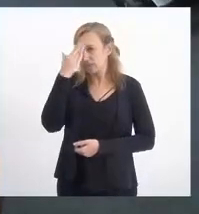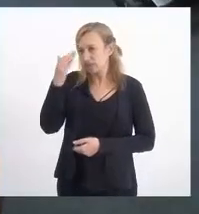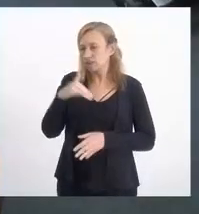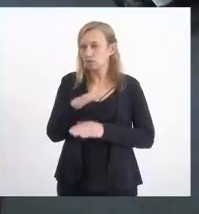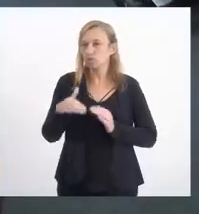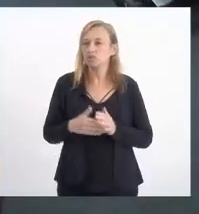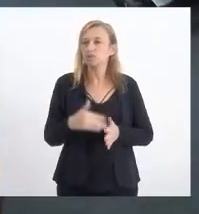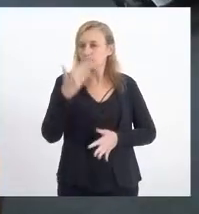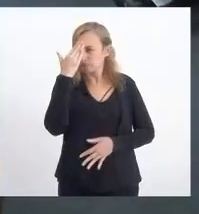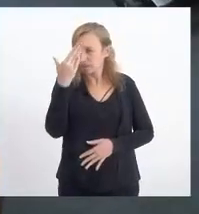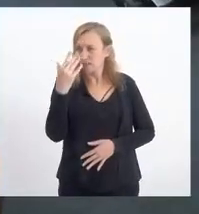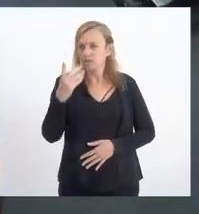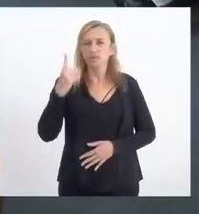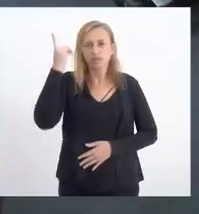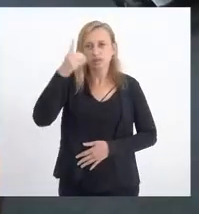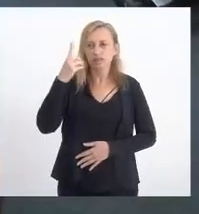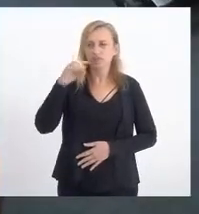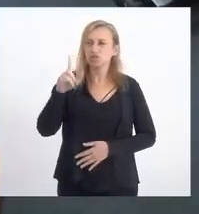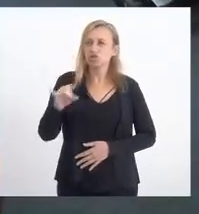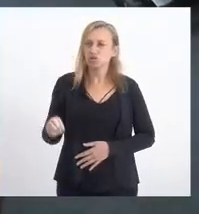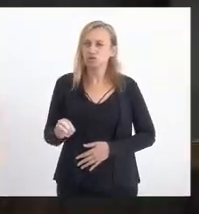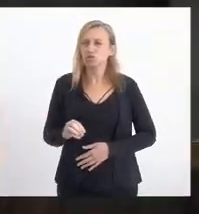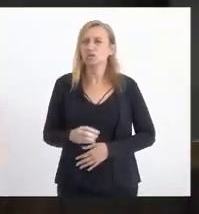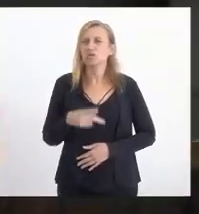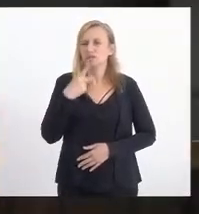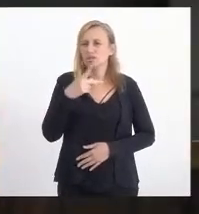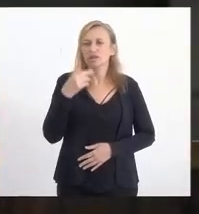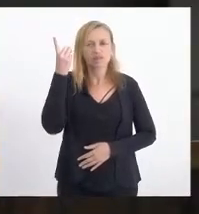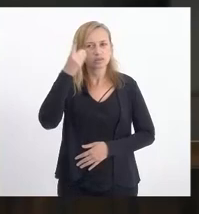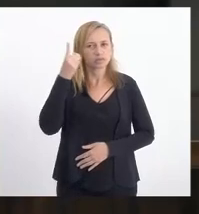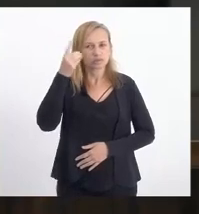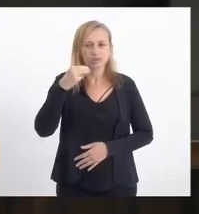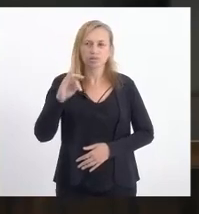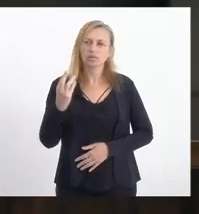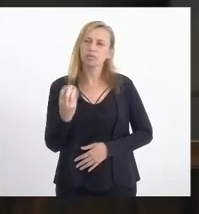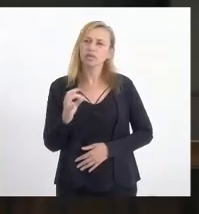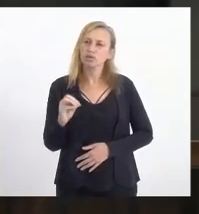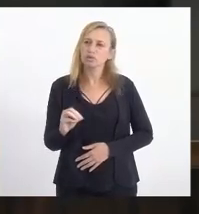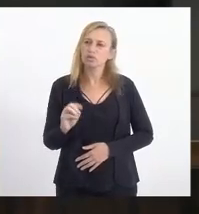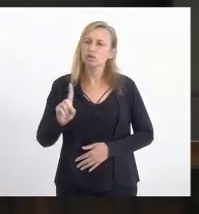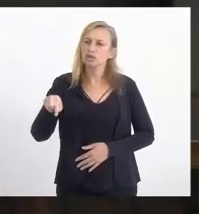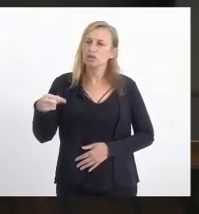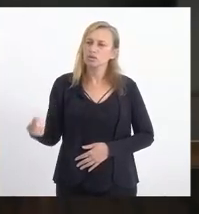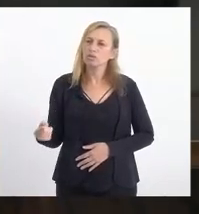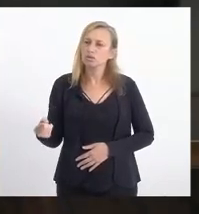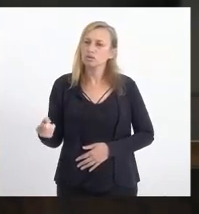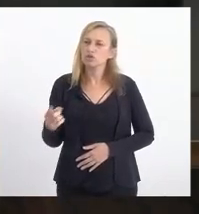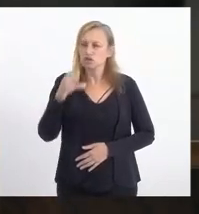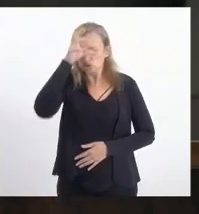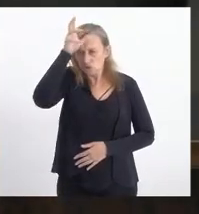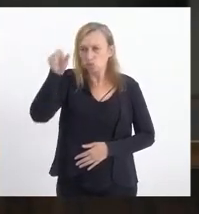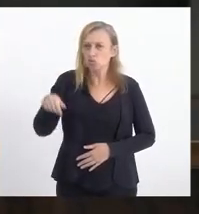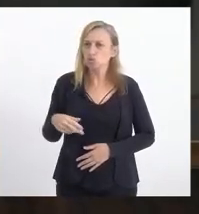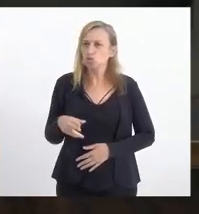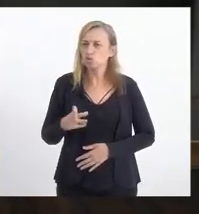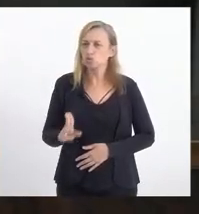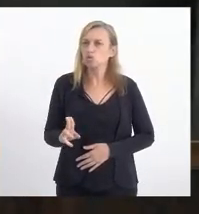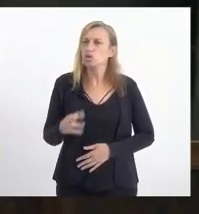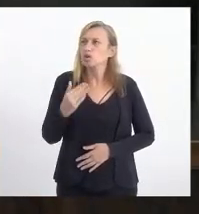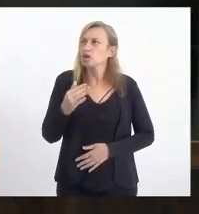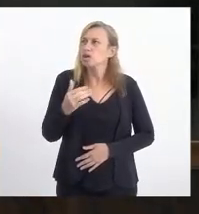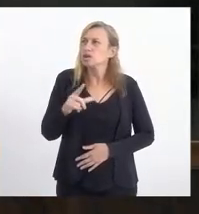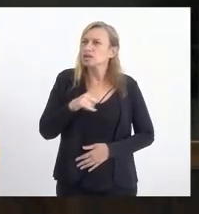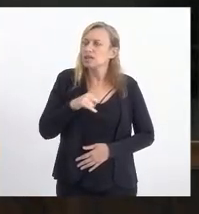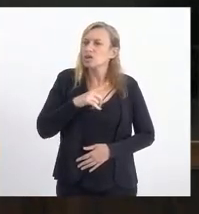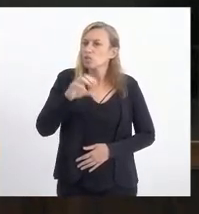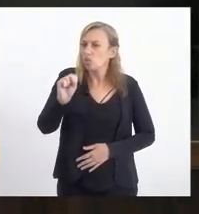obrigado a deputado uma servindo com a palavra Deputado Márcio Gualberto e como e depois te ajudo eu só vou eu tenho